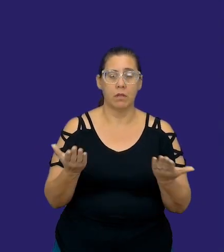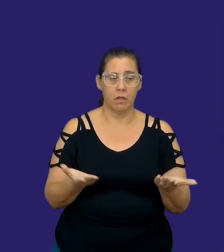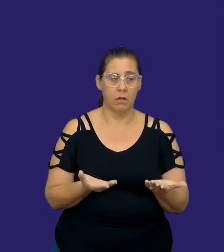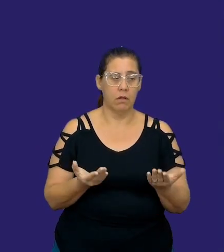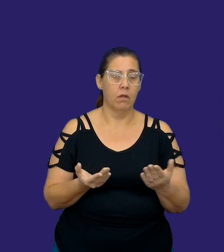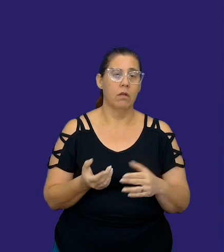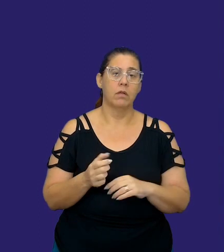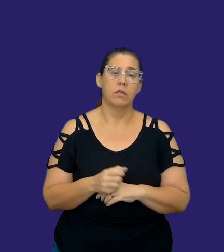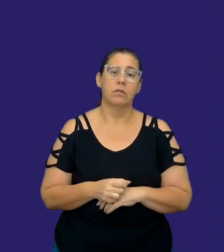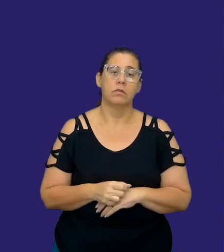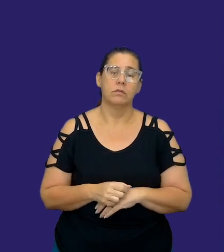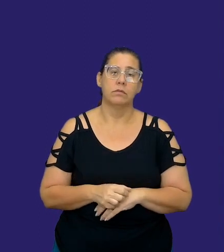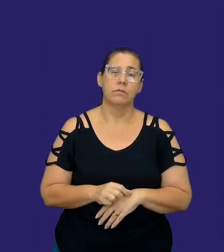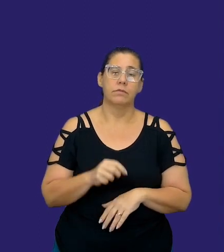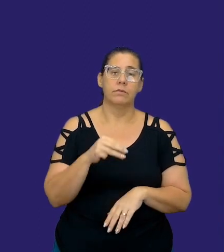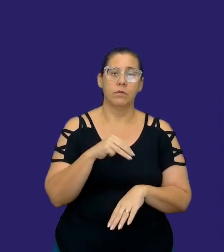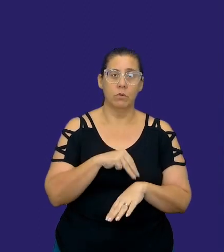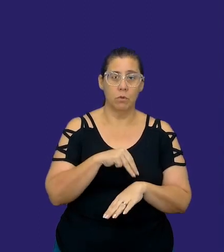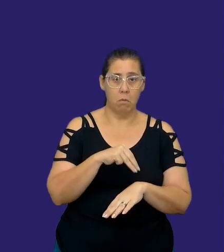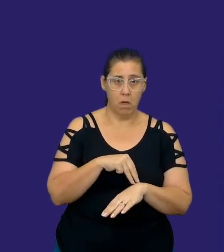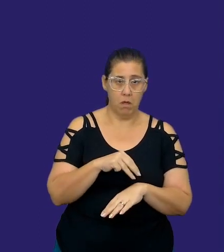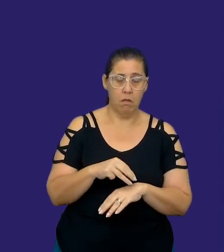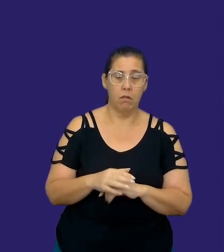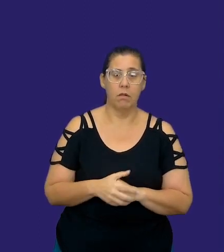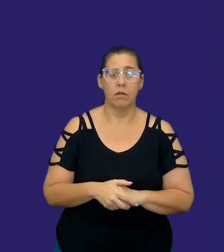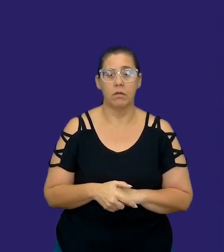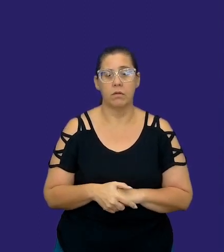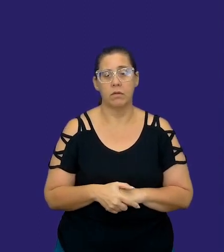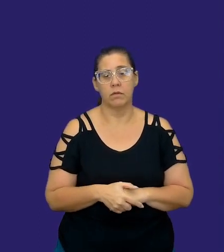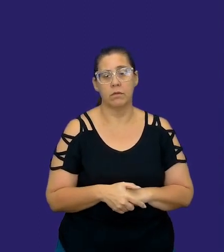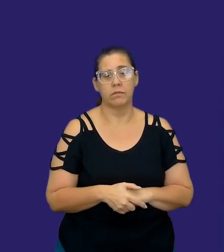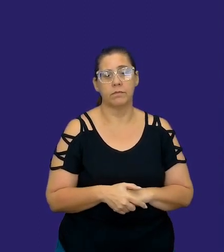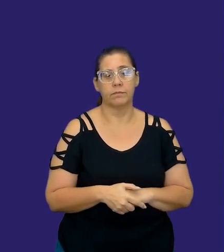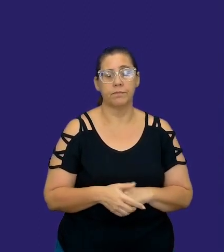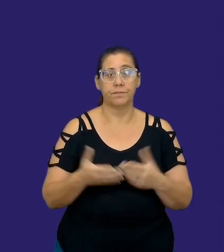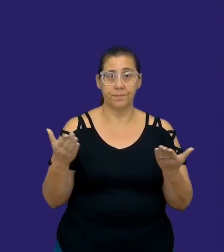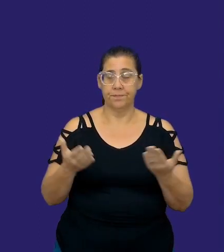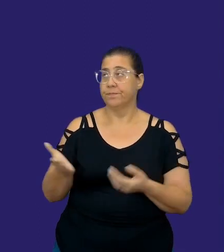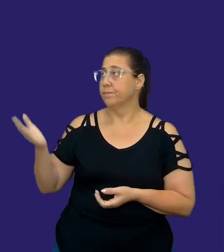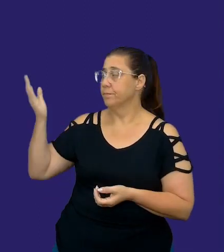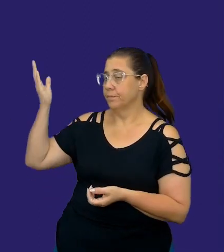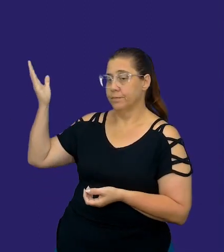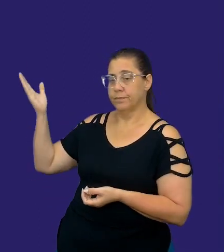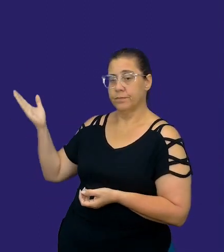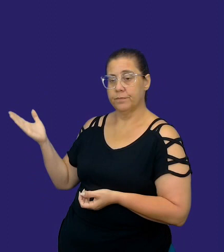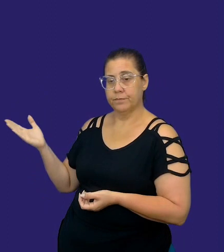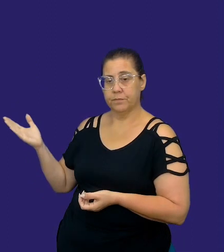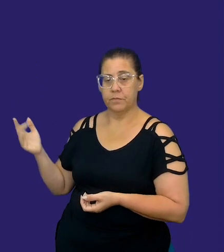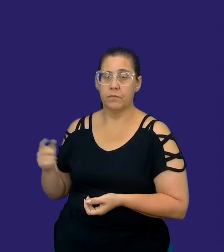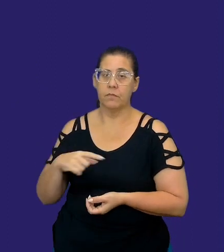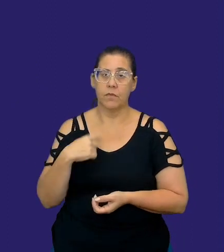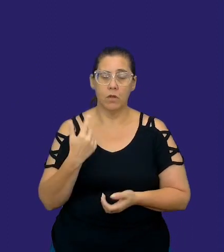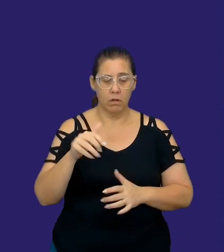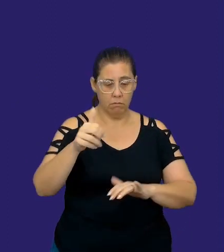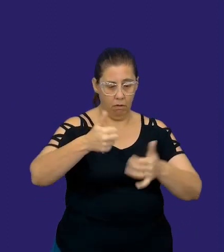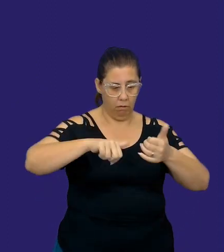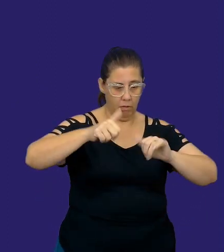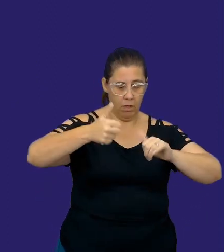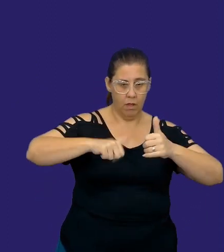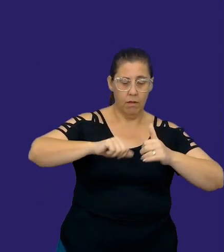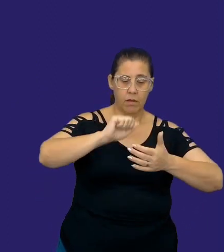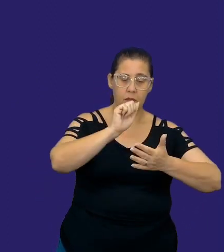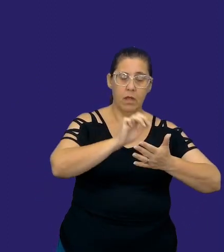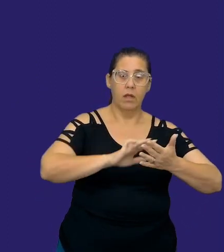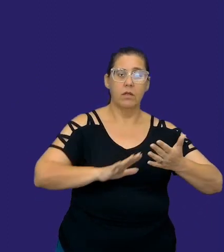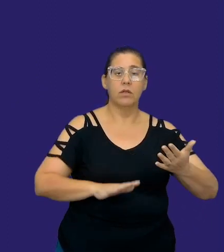bem. Dito isso, vamos para o nosso segundo momento. Nesse segundo momento, professor, nós vamos analisar